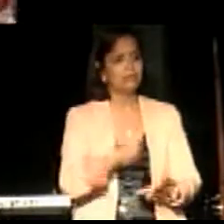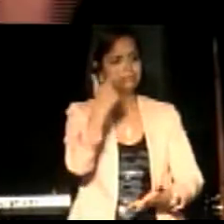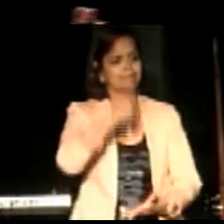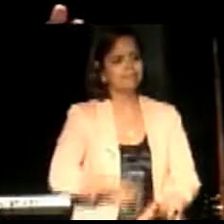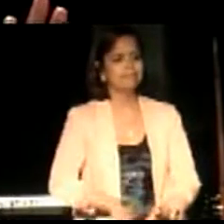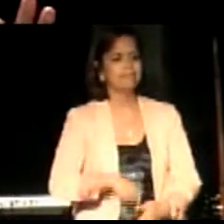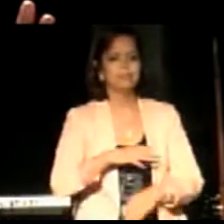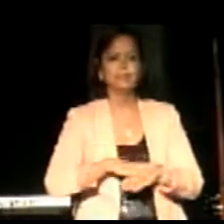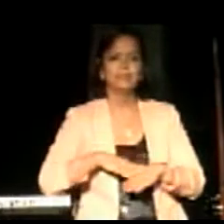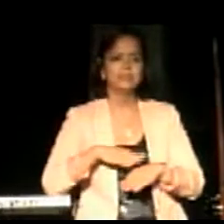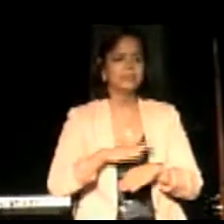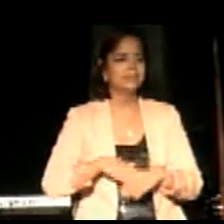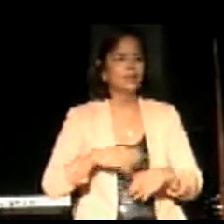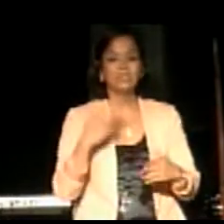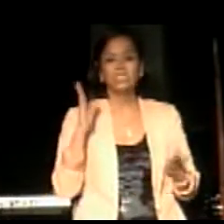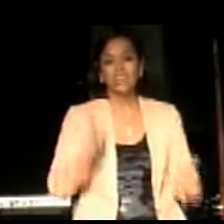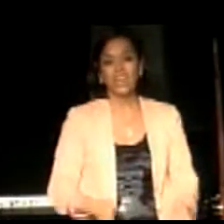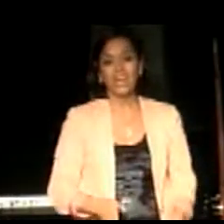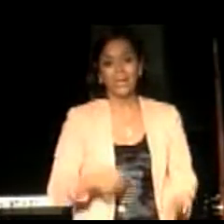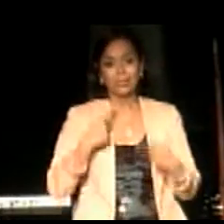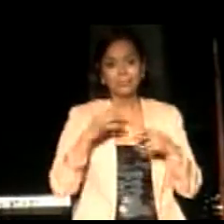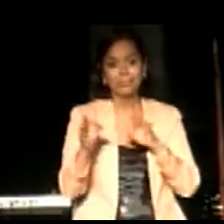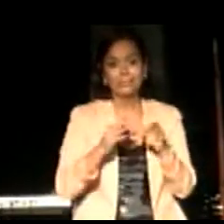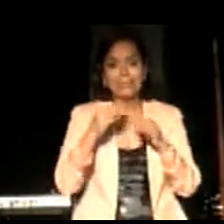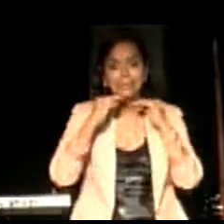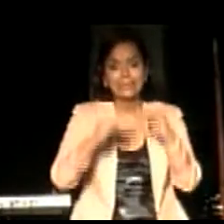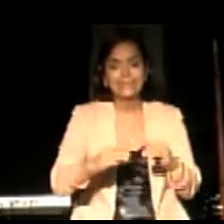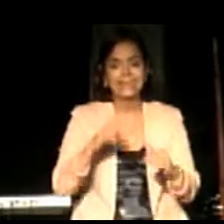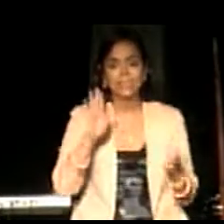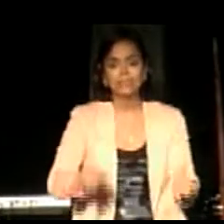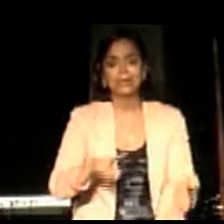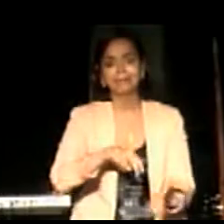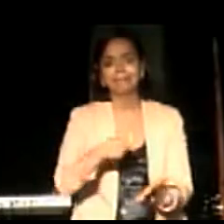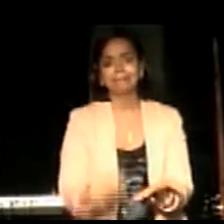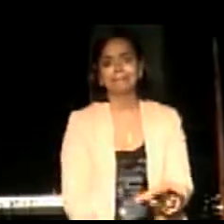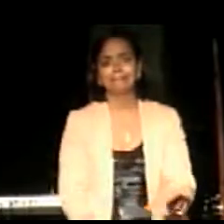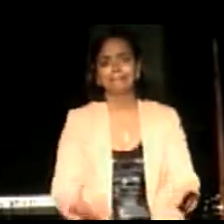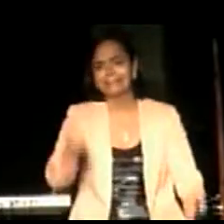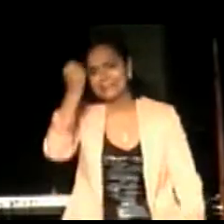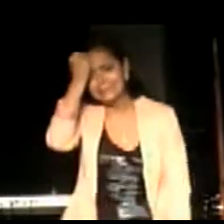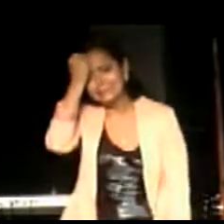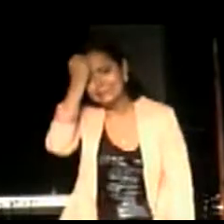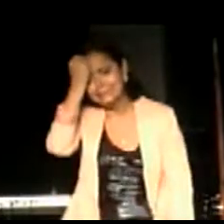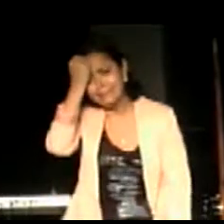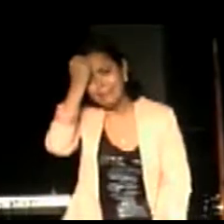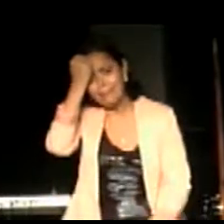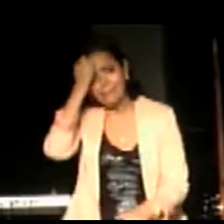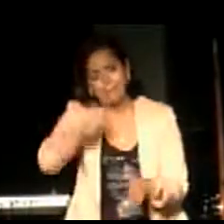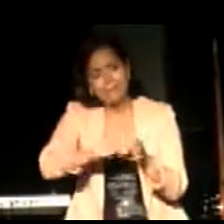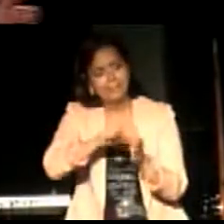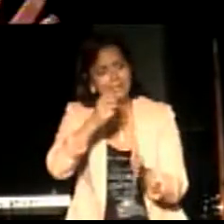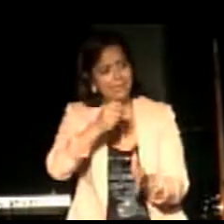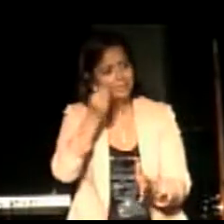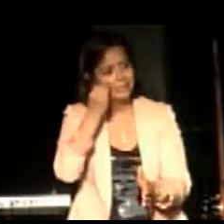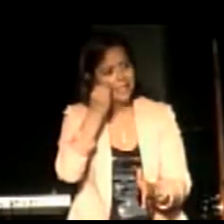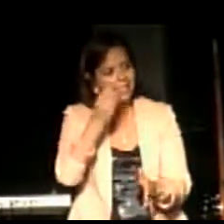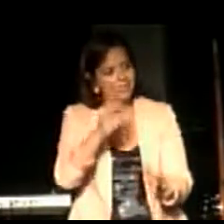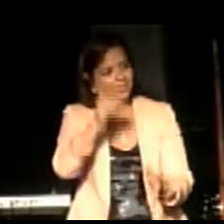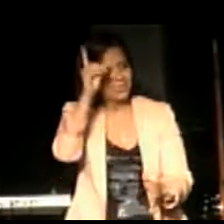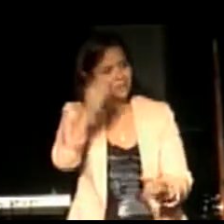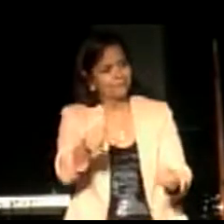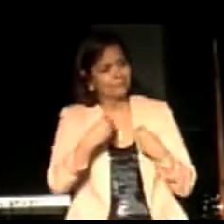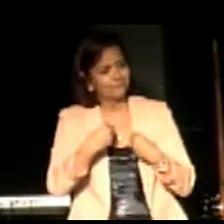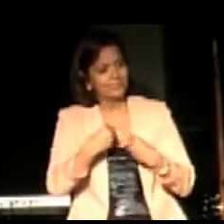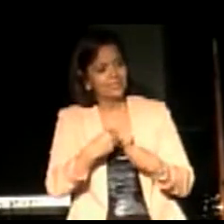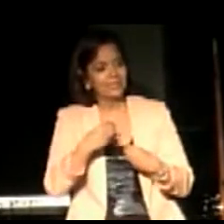dizer, no primeiro teste, caí. Primeiro teste. Mas aí comecei a ficar um pouco